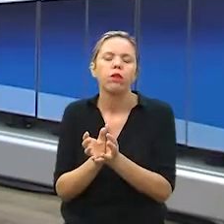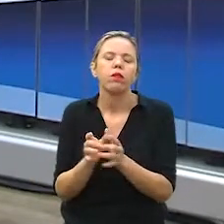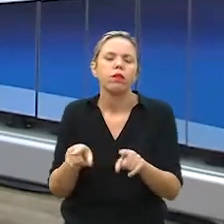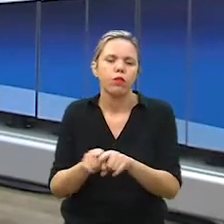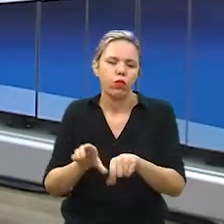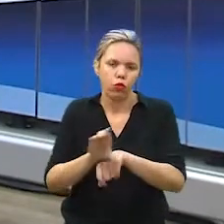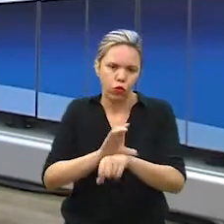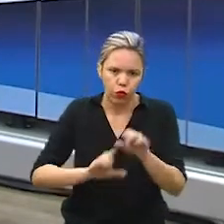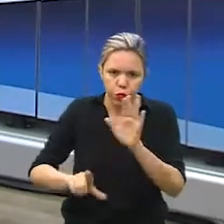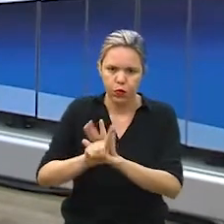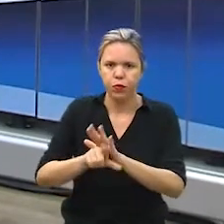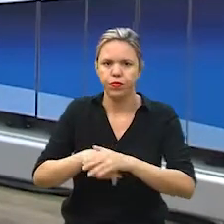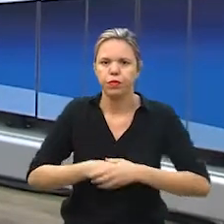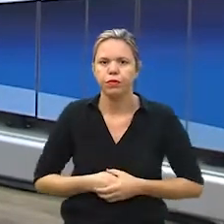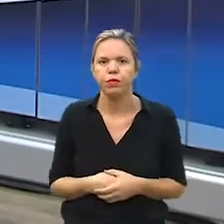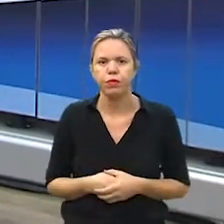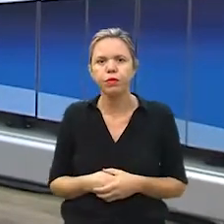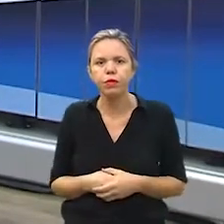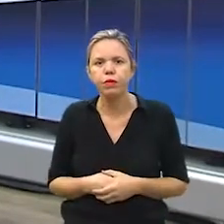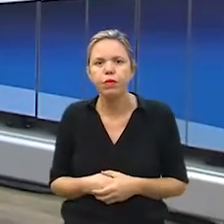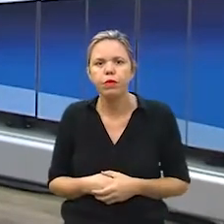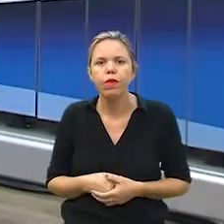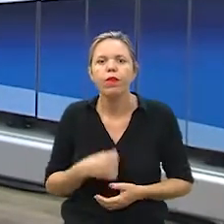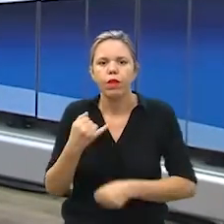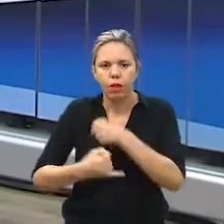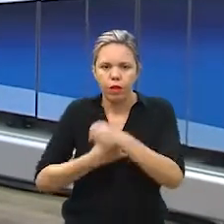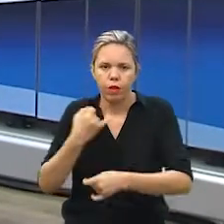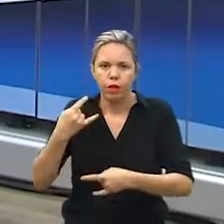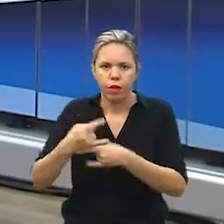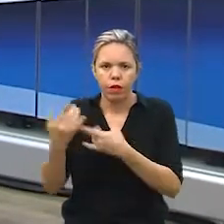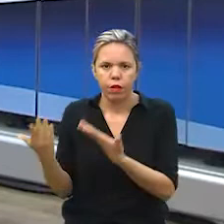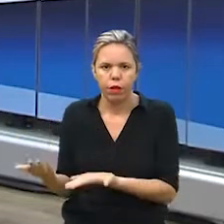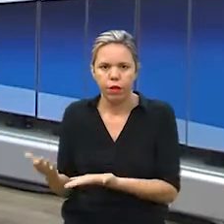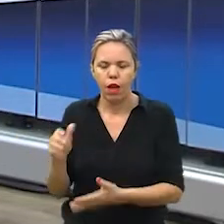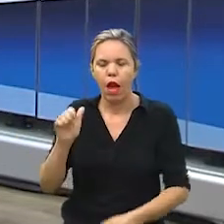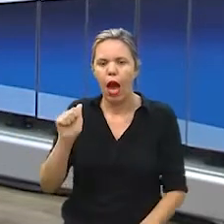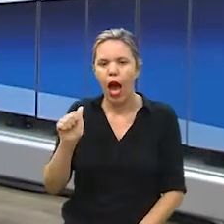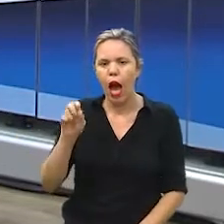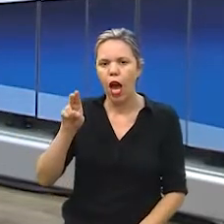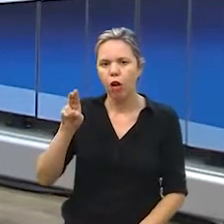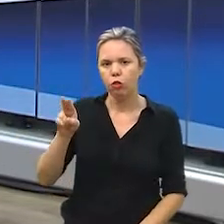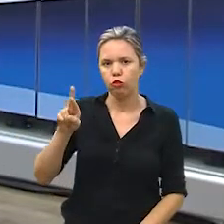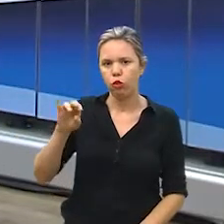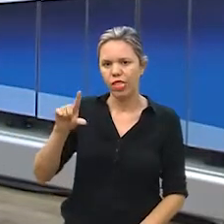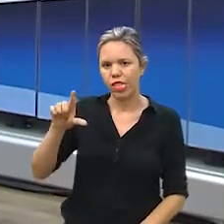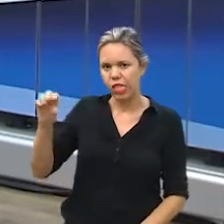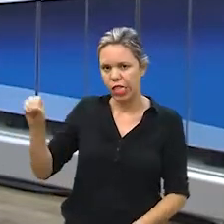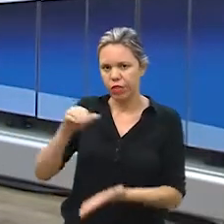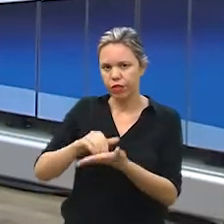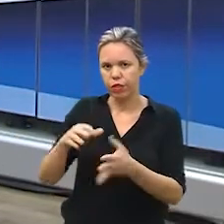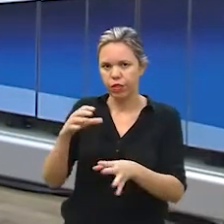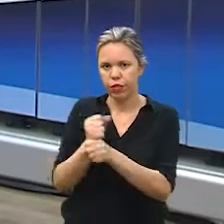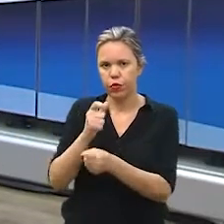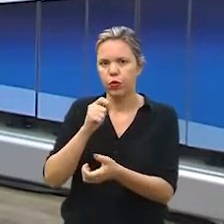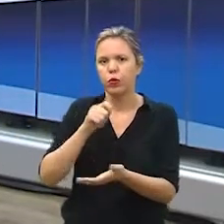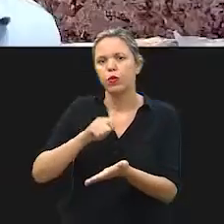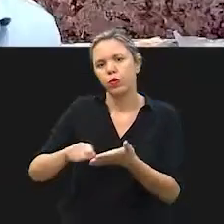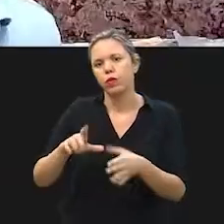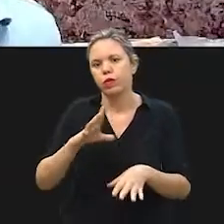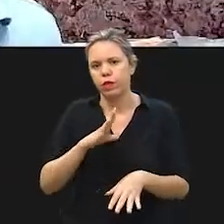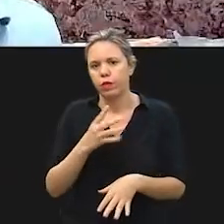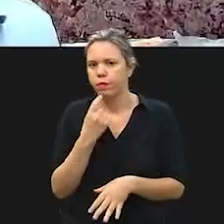de Constituição e Legalidade, de forma virtual, Aurílio Caiado, secretário de Finanças de